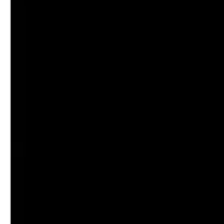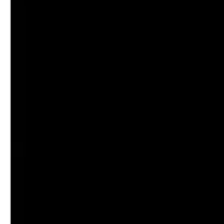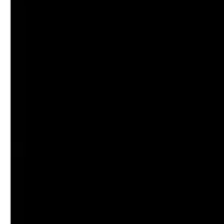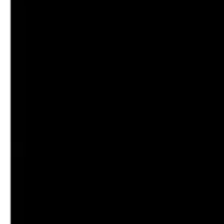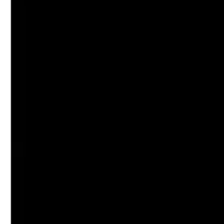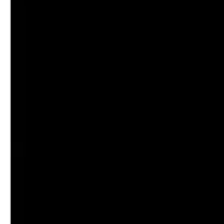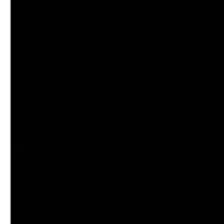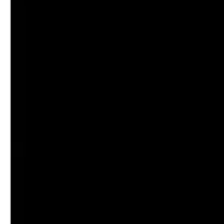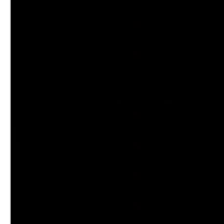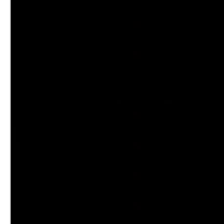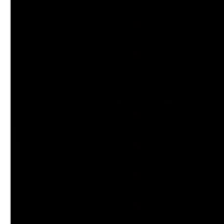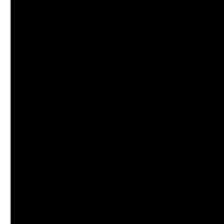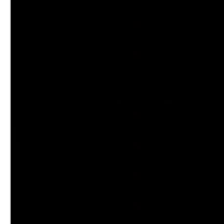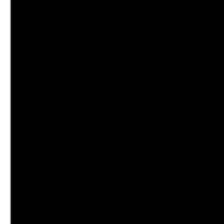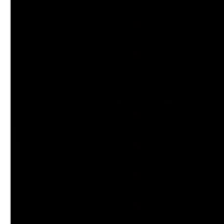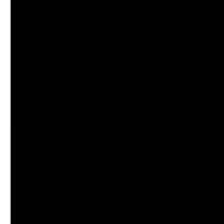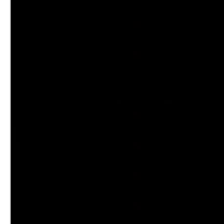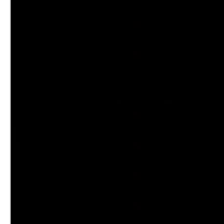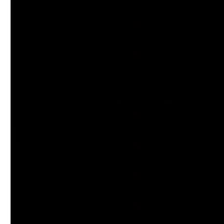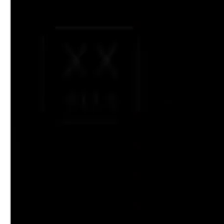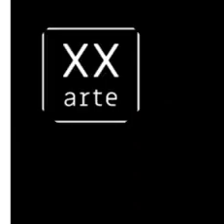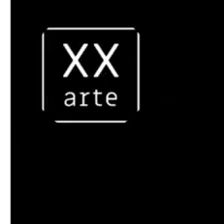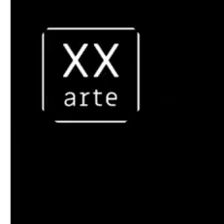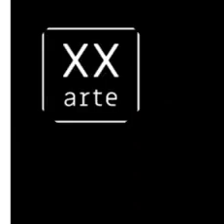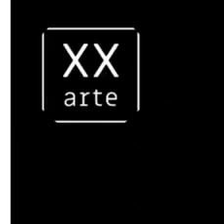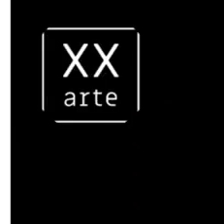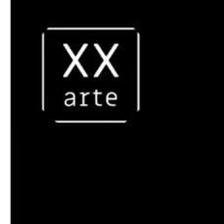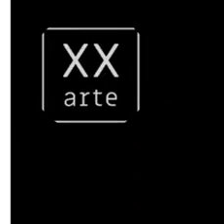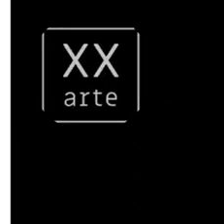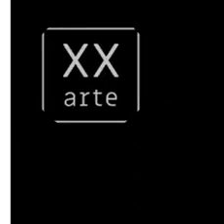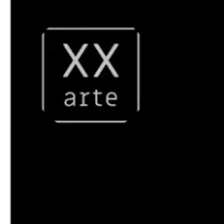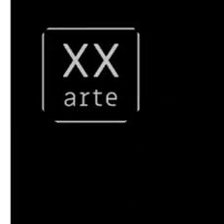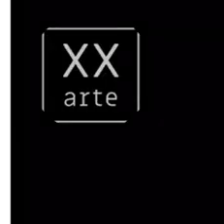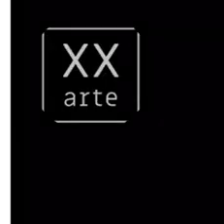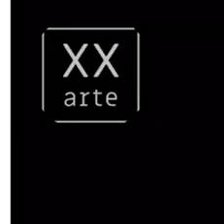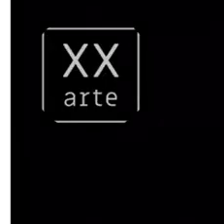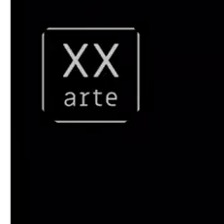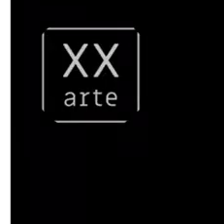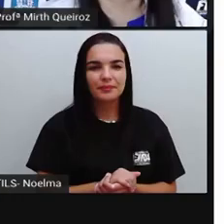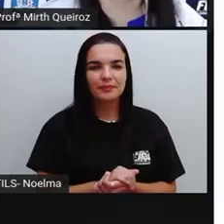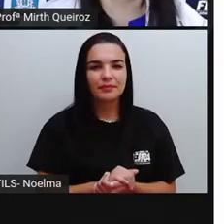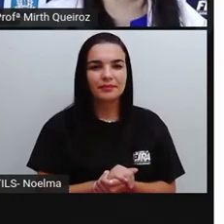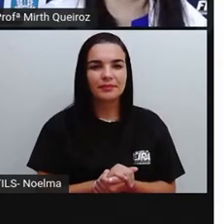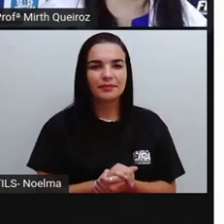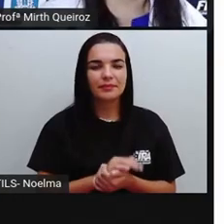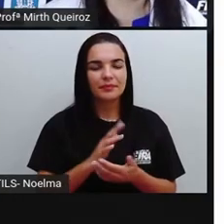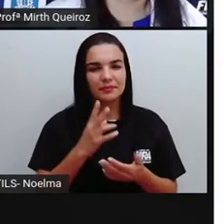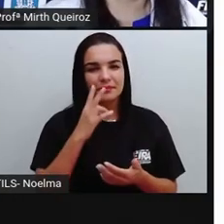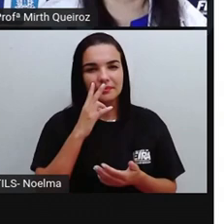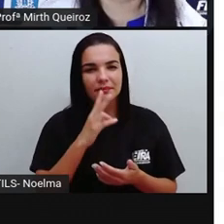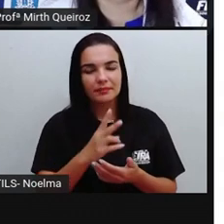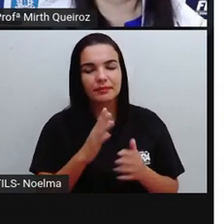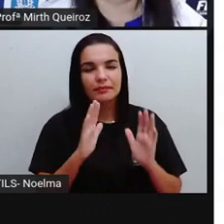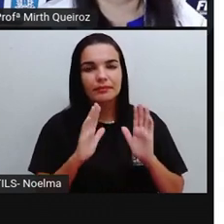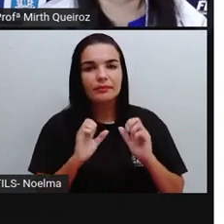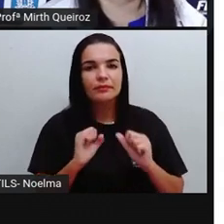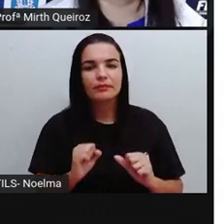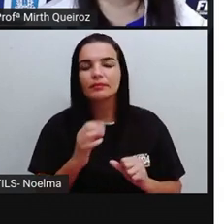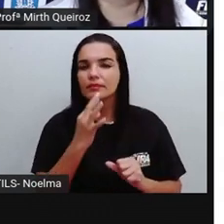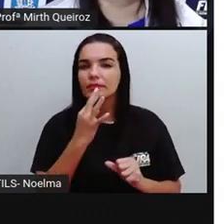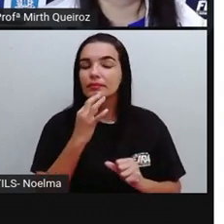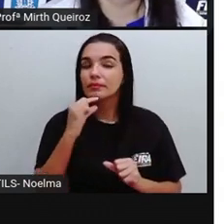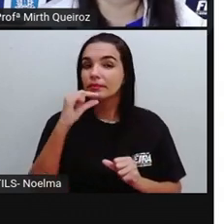Continue seguindo a 20 Arte para mais conteúdo sobre artistas mulheres. Aqui vocês puderam conhecer